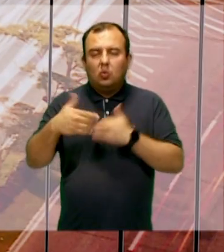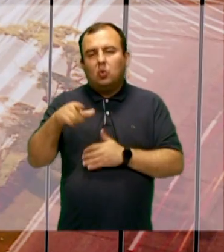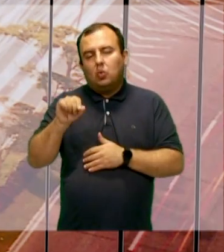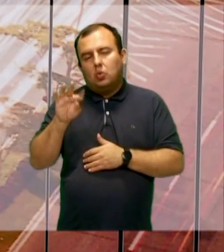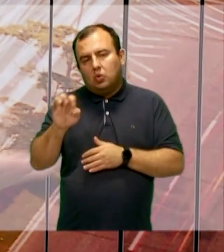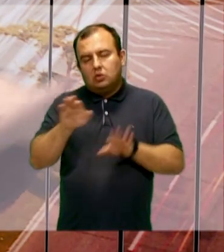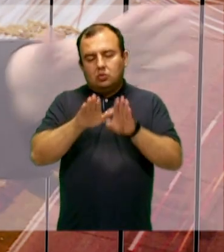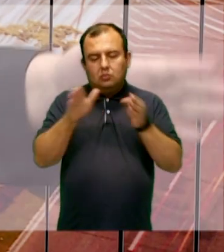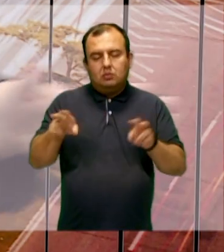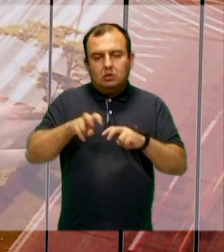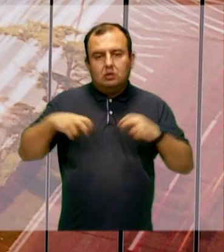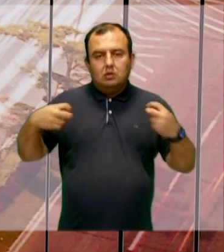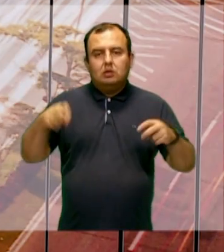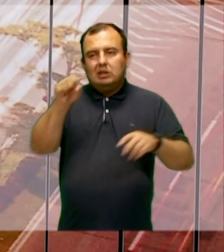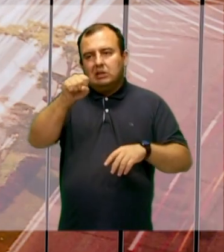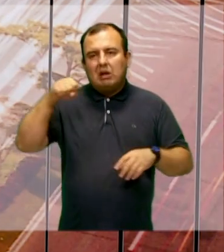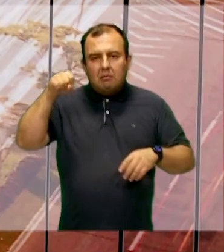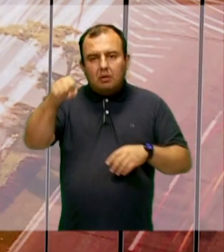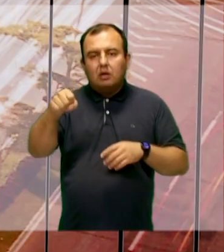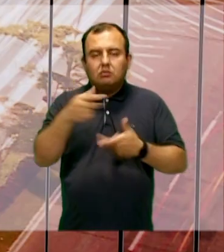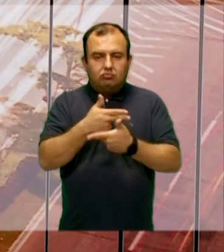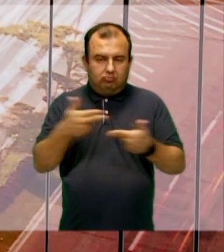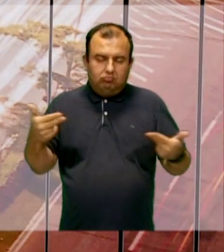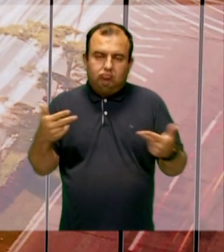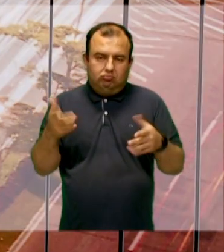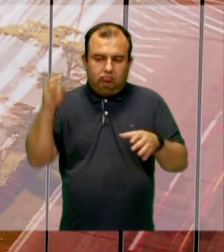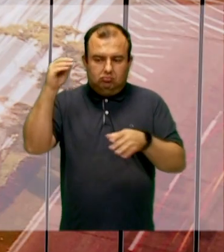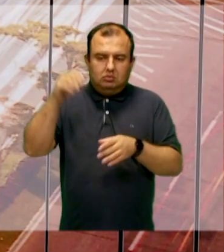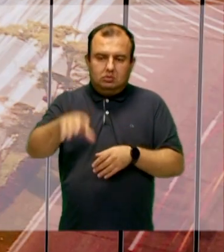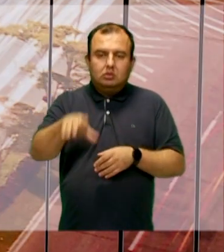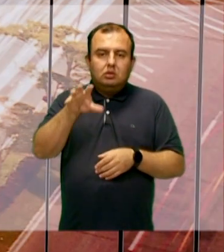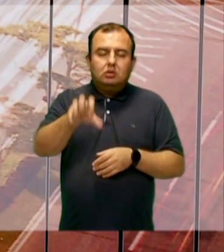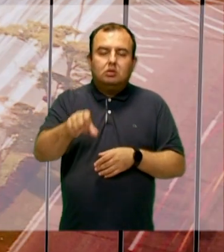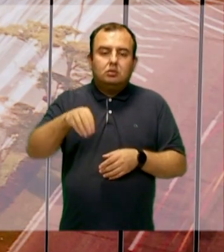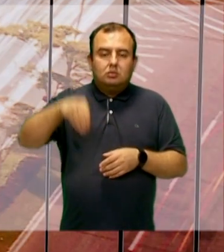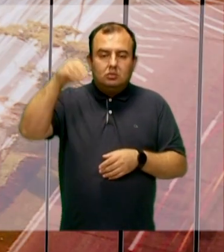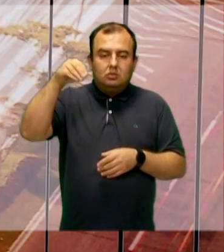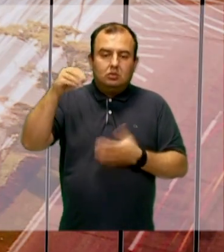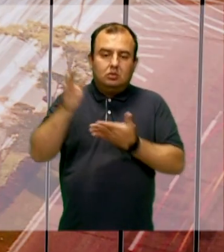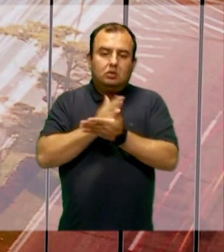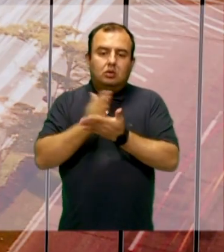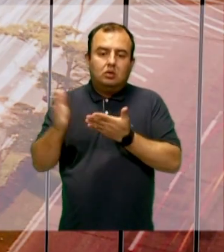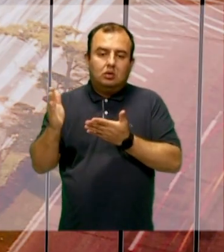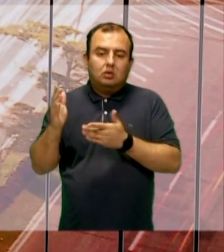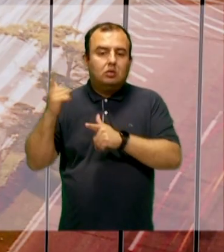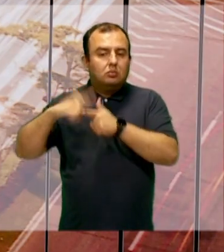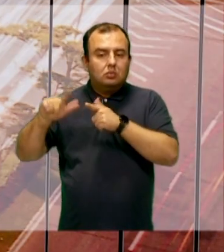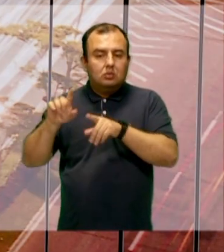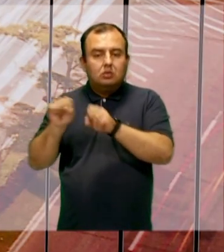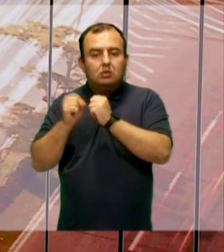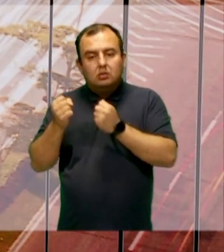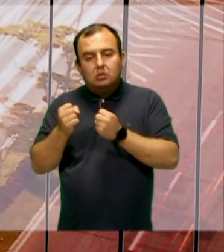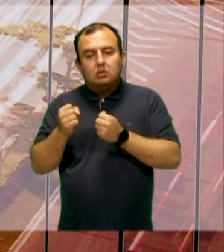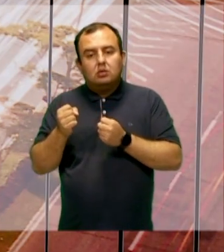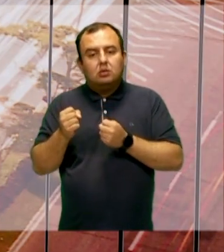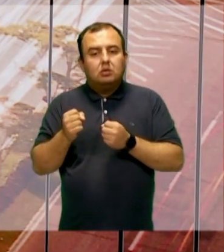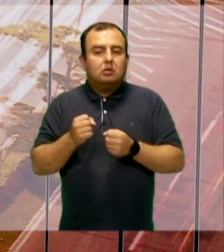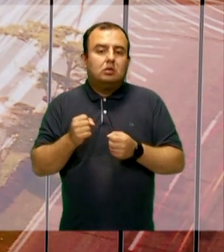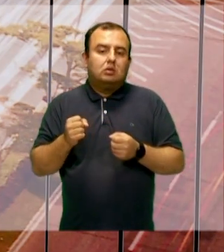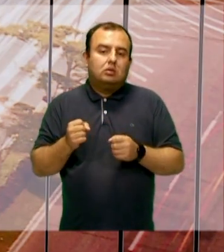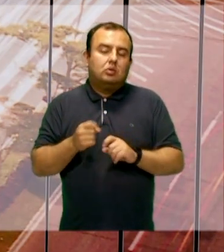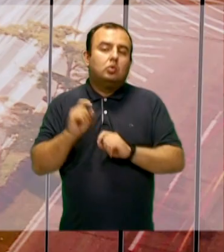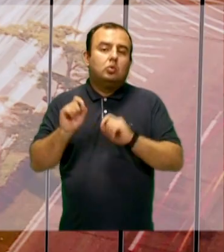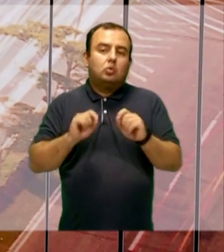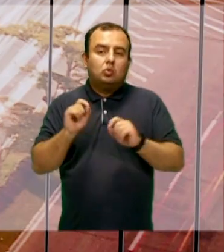mesas, cadeiras e armários e tal. Mas tem alguma que está com algum quebradinho, um lascado e tal.